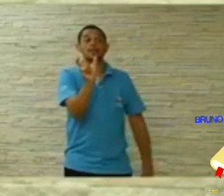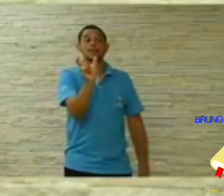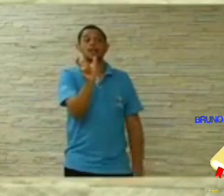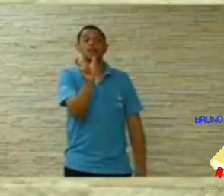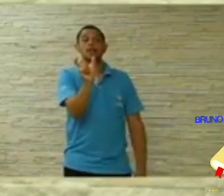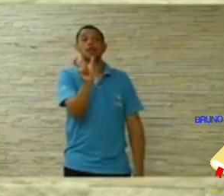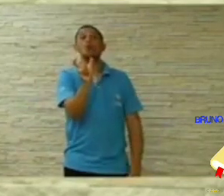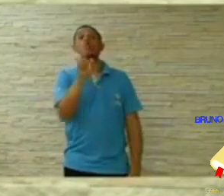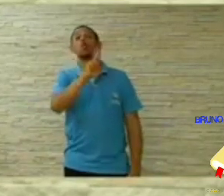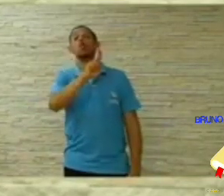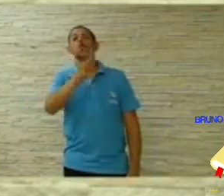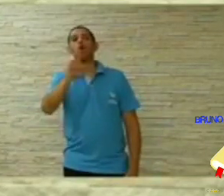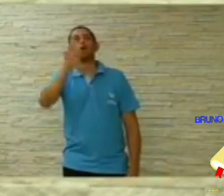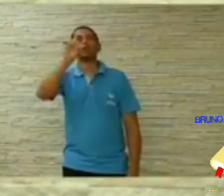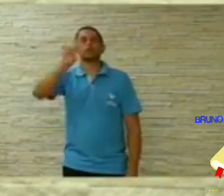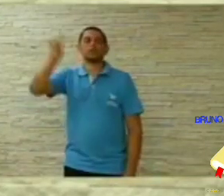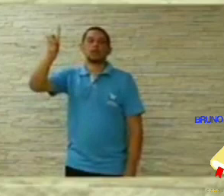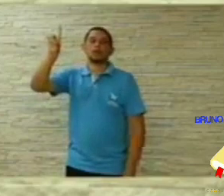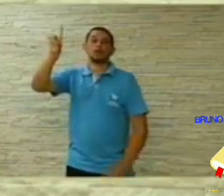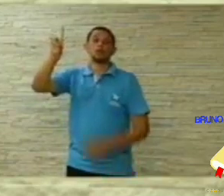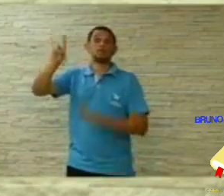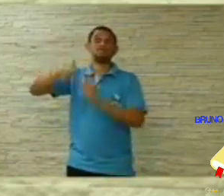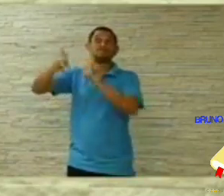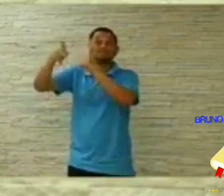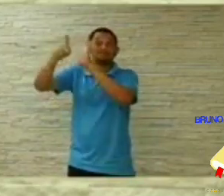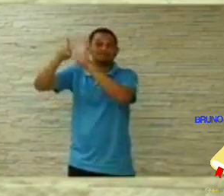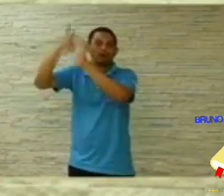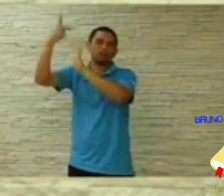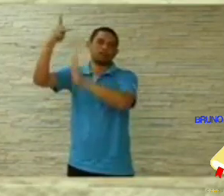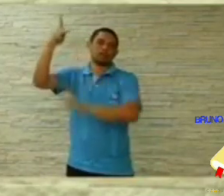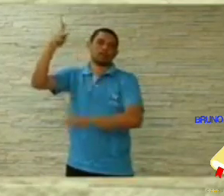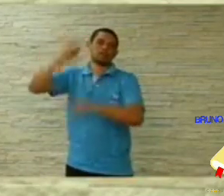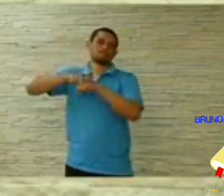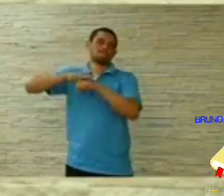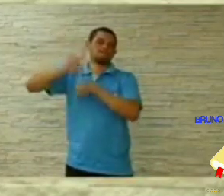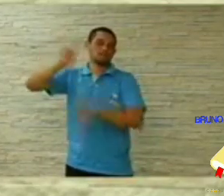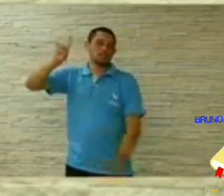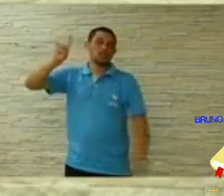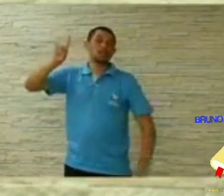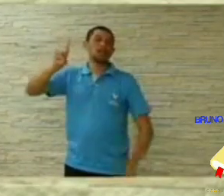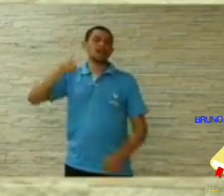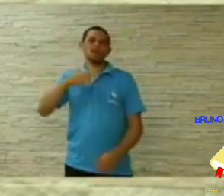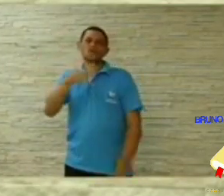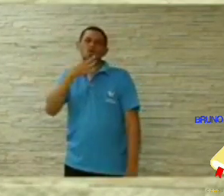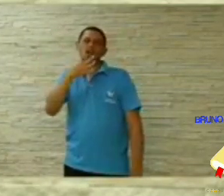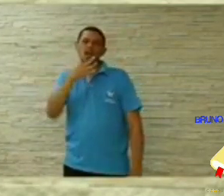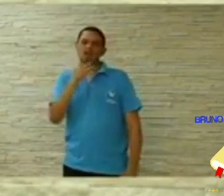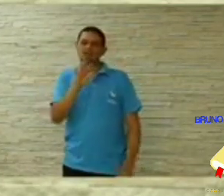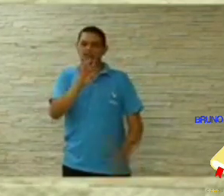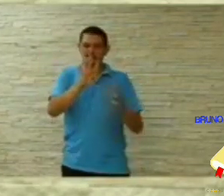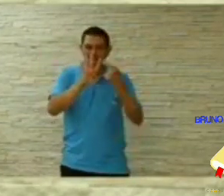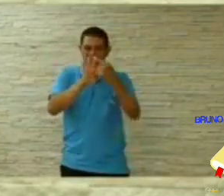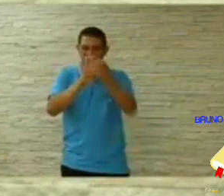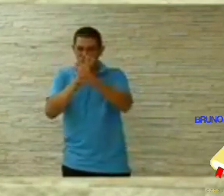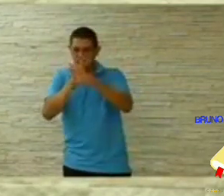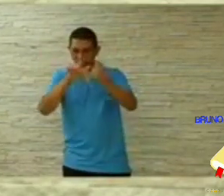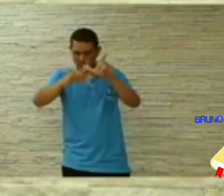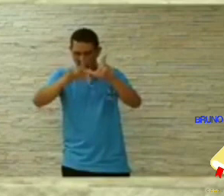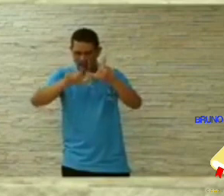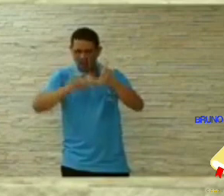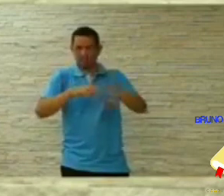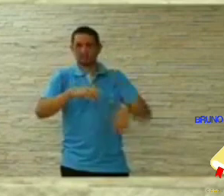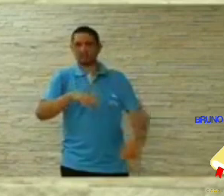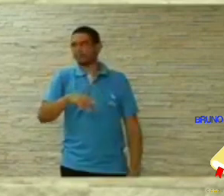Deus, é o nome pessoal de Deus, o que nós conhecemos como tetragrama sagrado. Seria, traduzindo